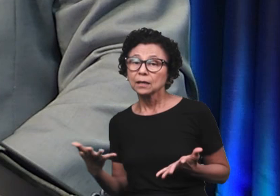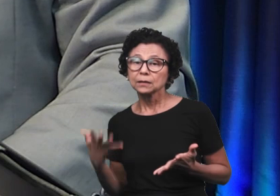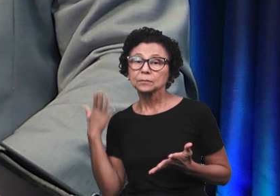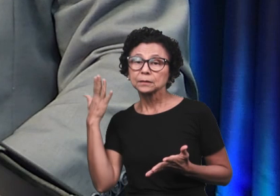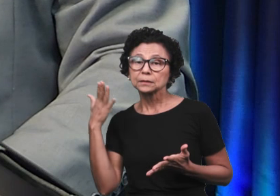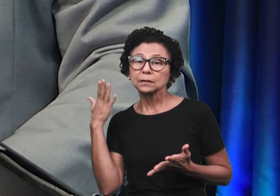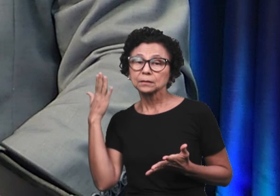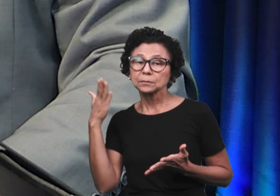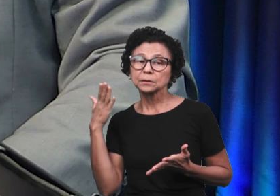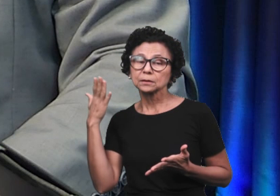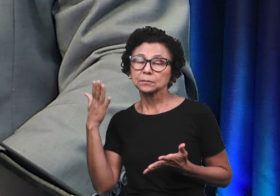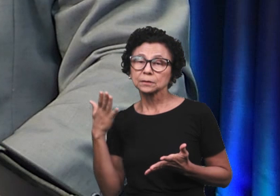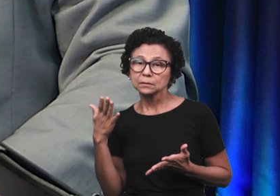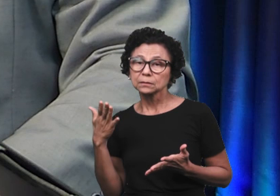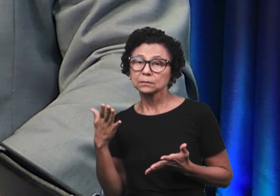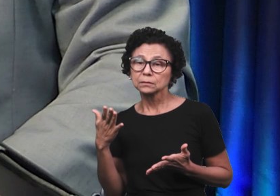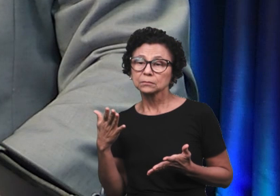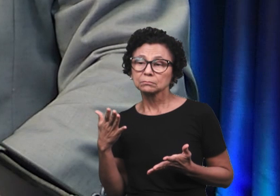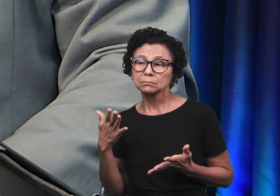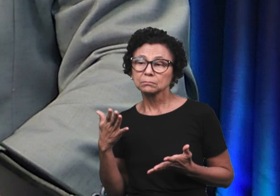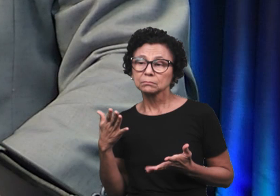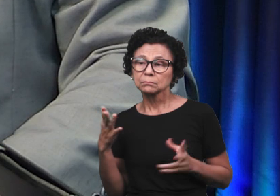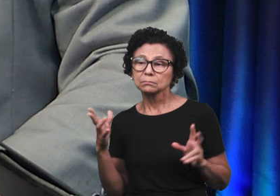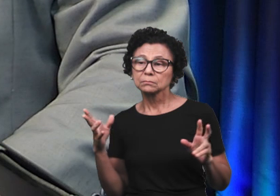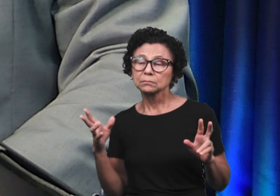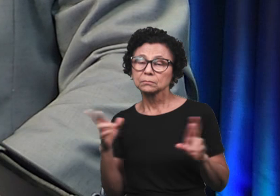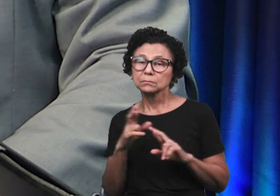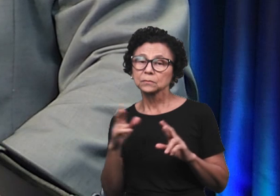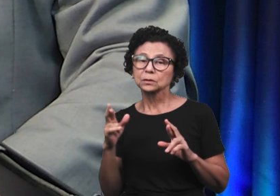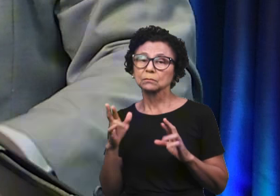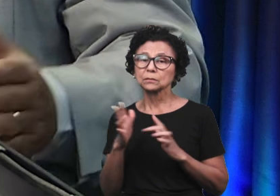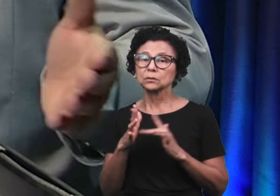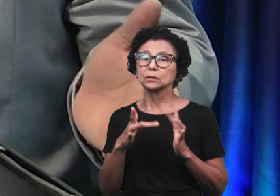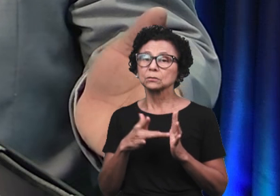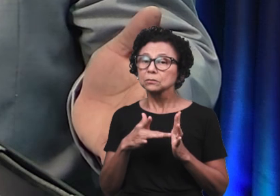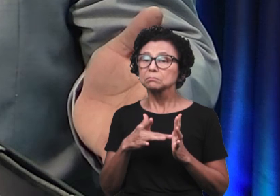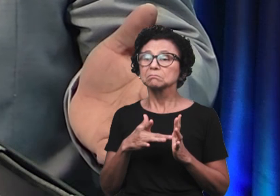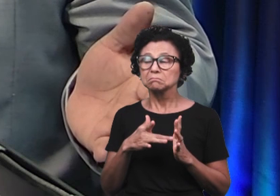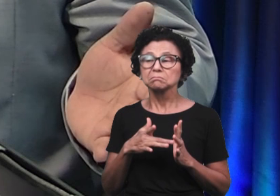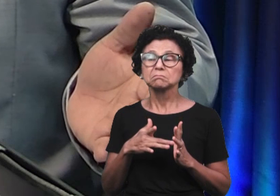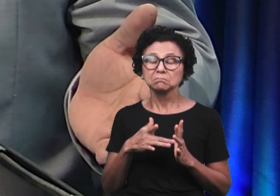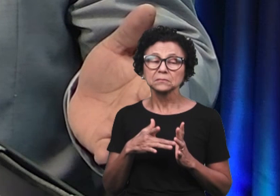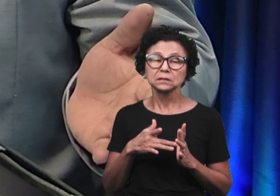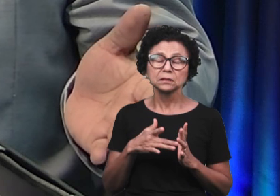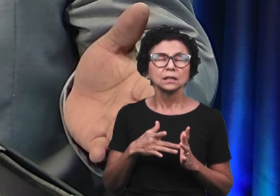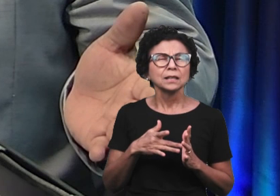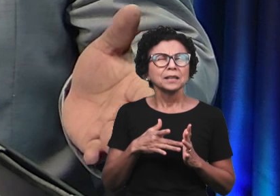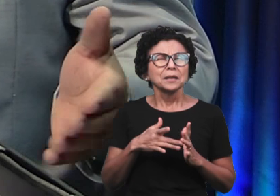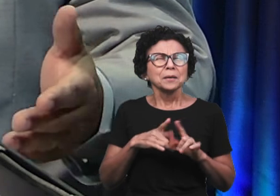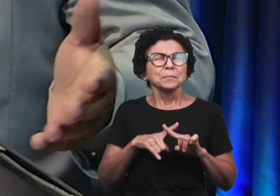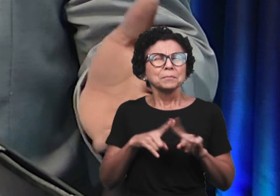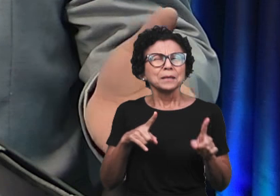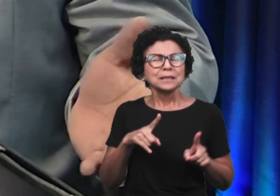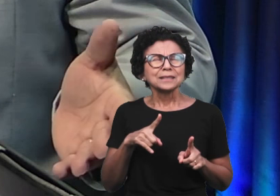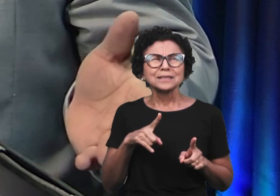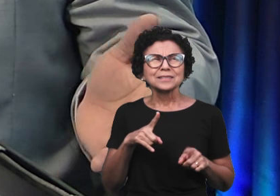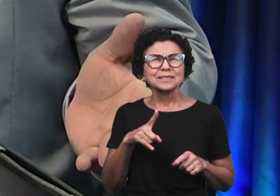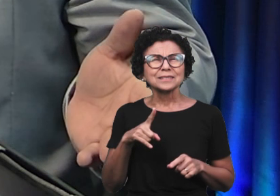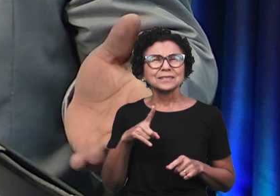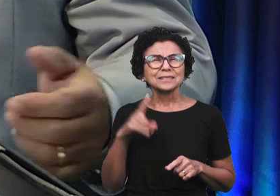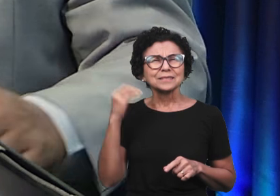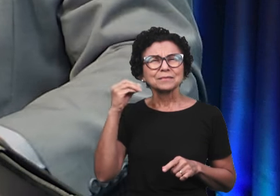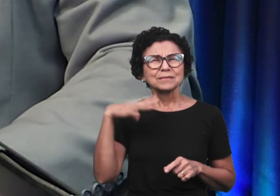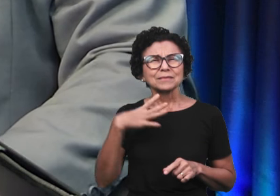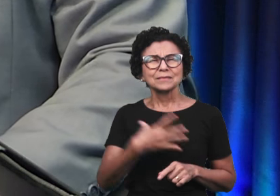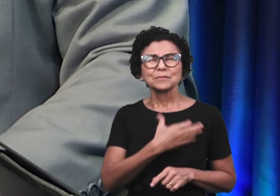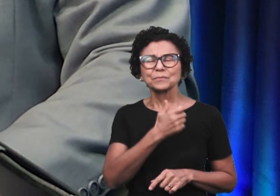mas acontece o seguinte, não tiveram a experiência de salvação. Às vezes tem até religião, mas não tem